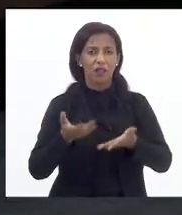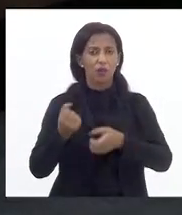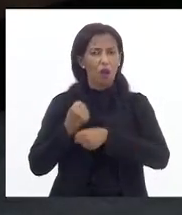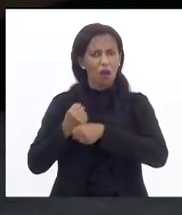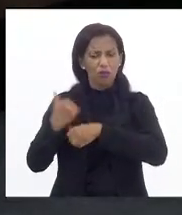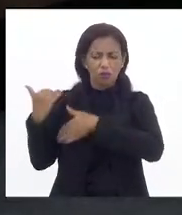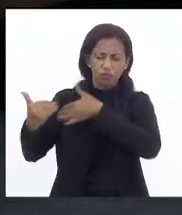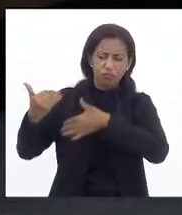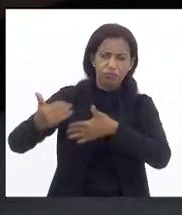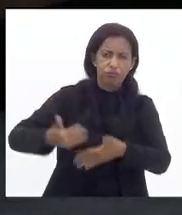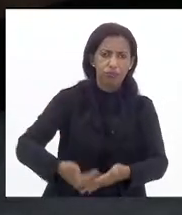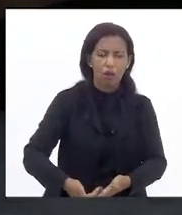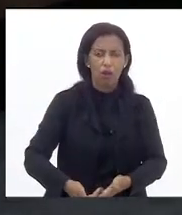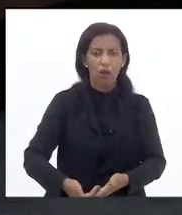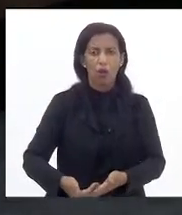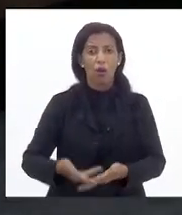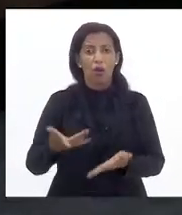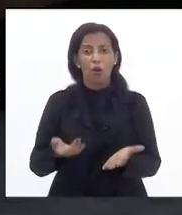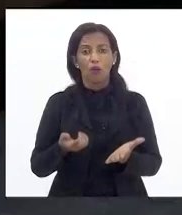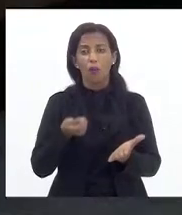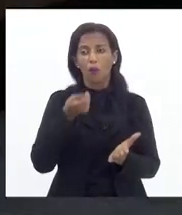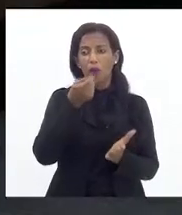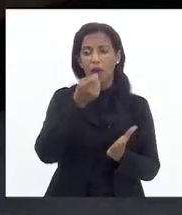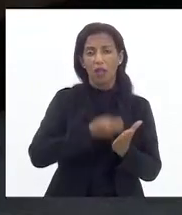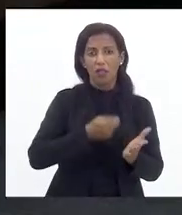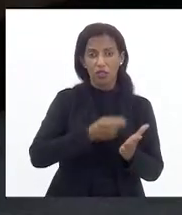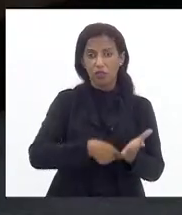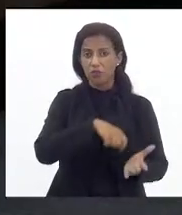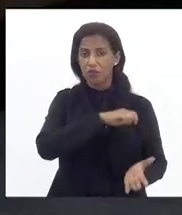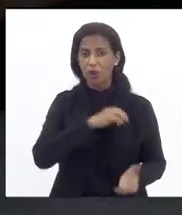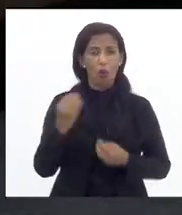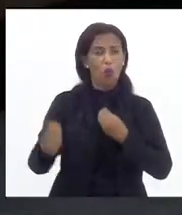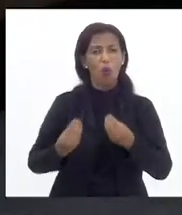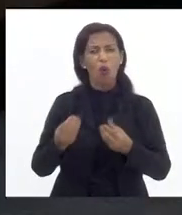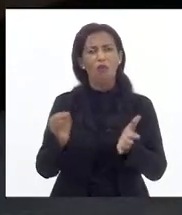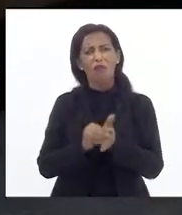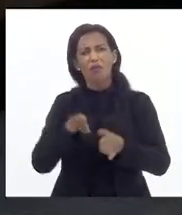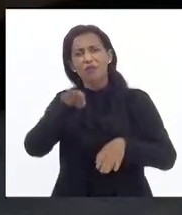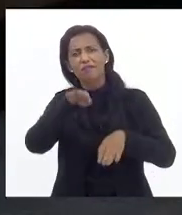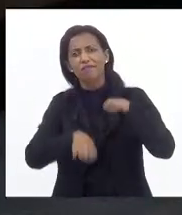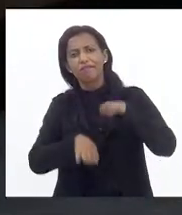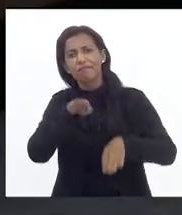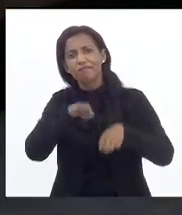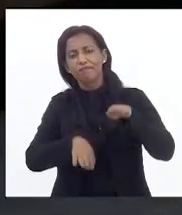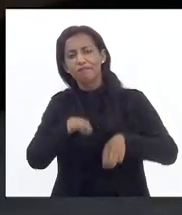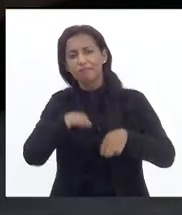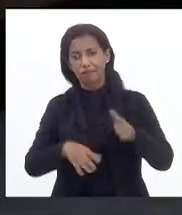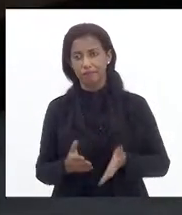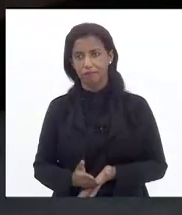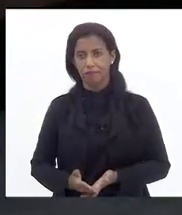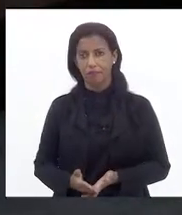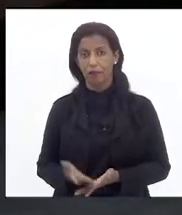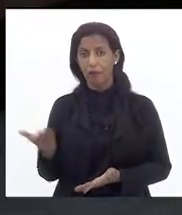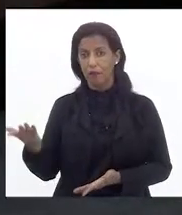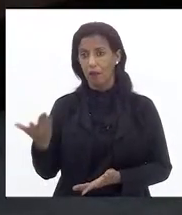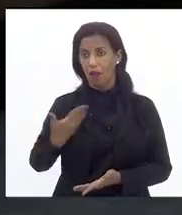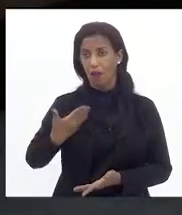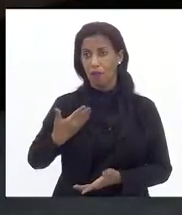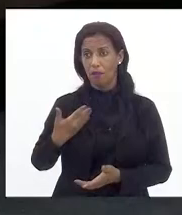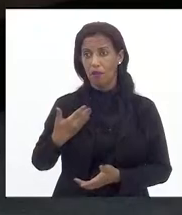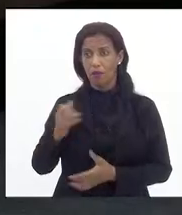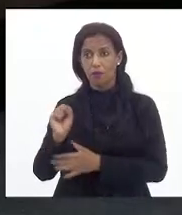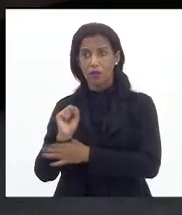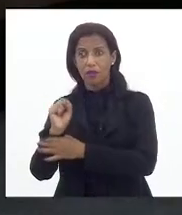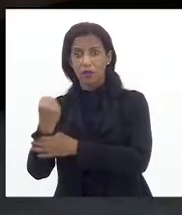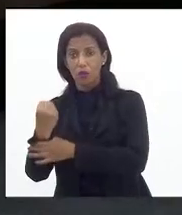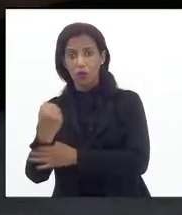anos e como a gente vai para o regime de recuperação fiscal com tanta desigualdade aos companheiros da Segurança Pública